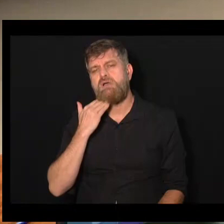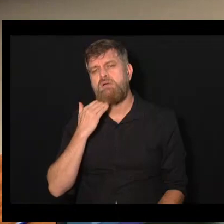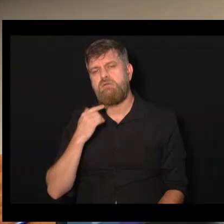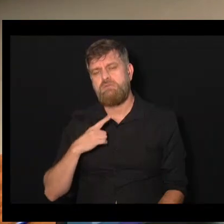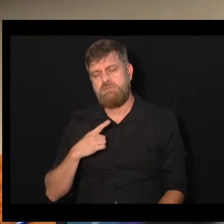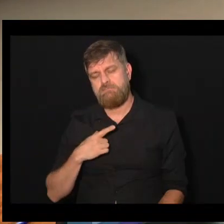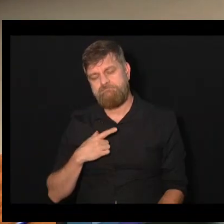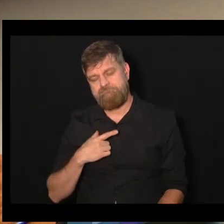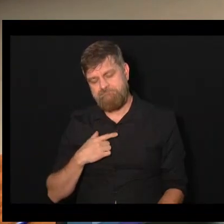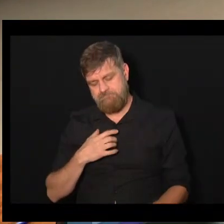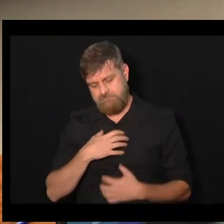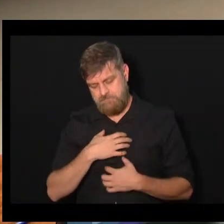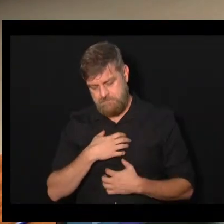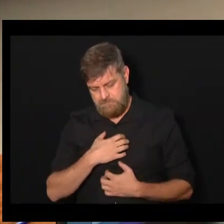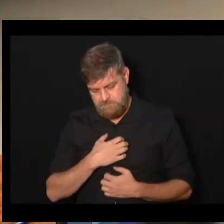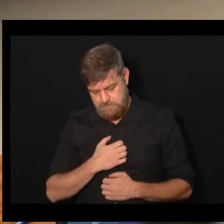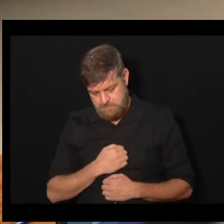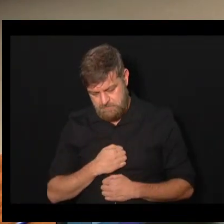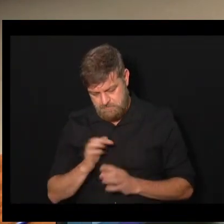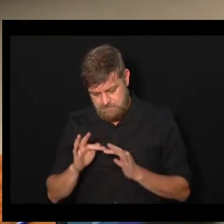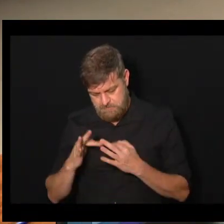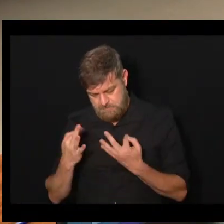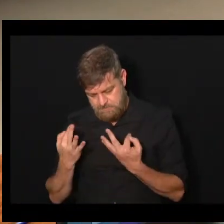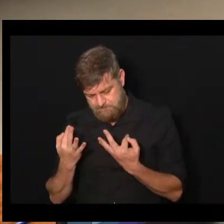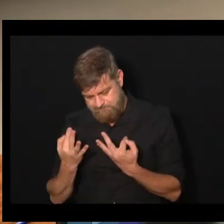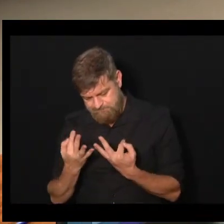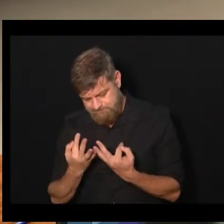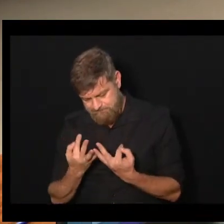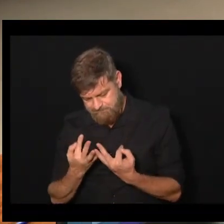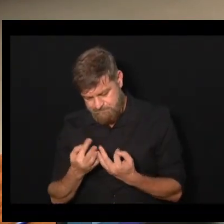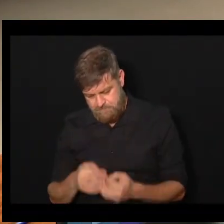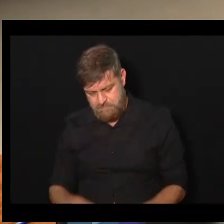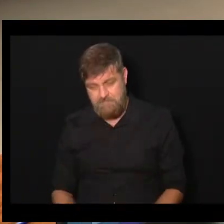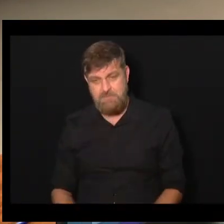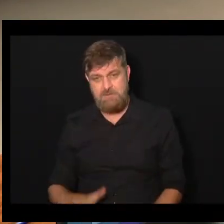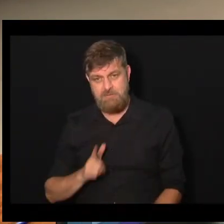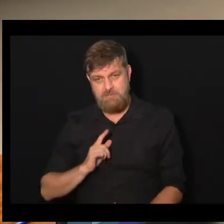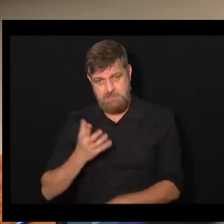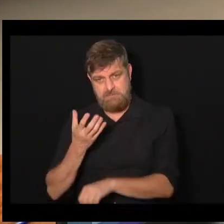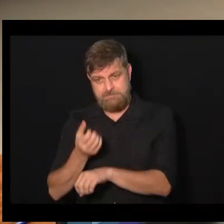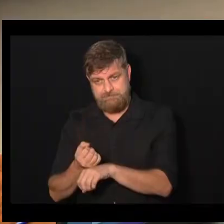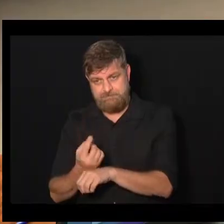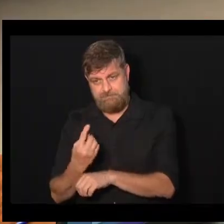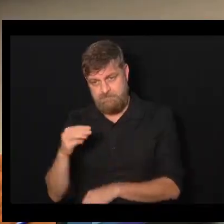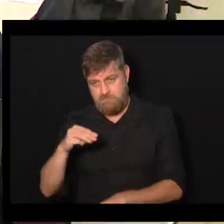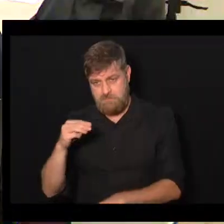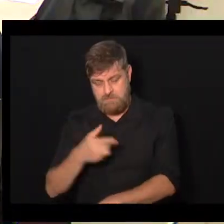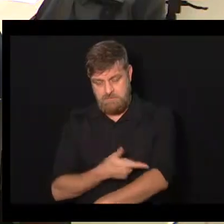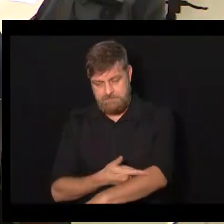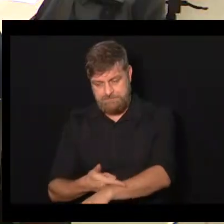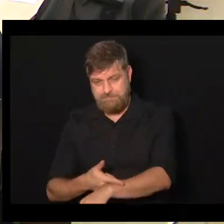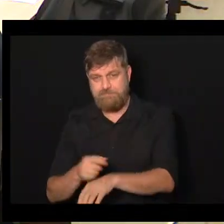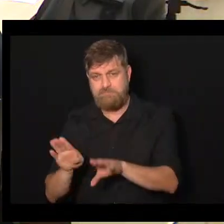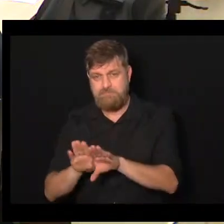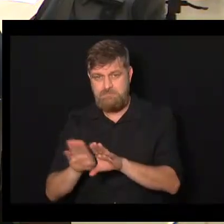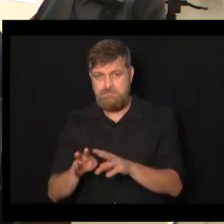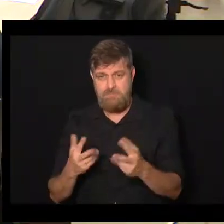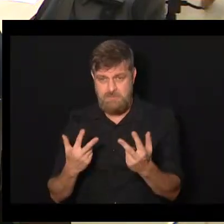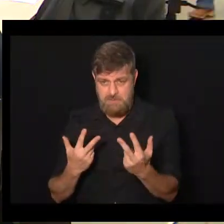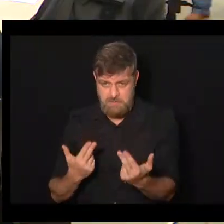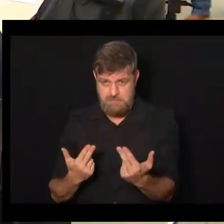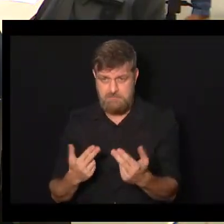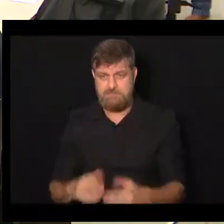nossa homenagem às famílias, né, das pessoas, que fica registrada no minuto de silêncio. E fica deferido também da mesma forma